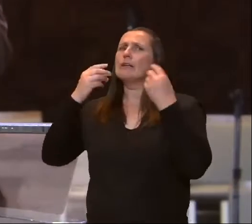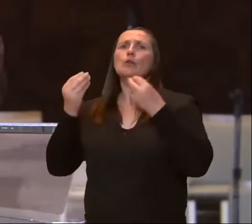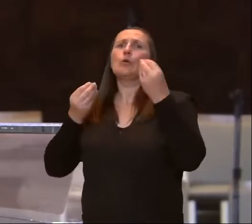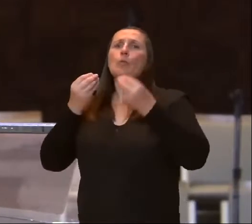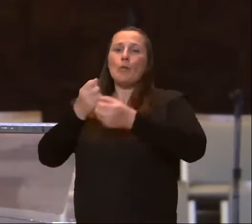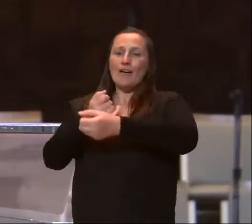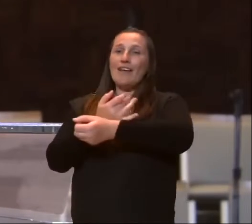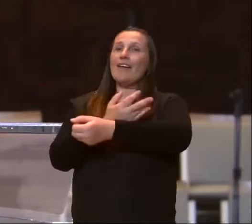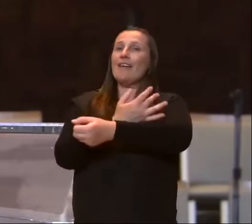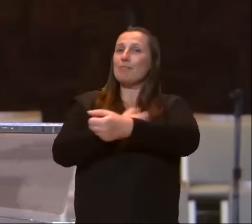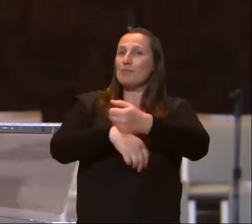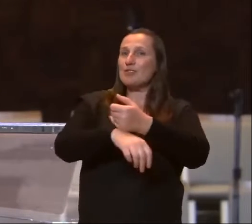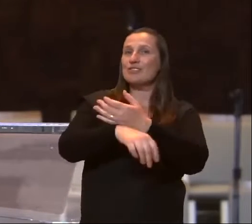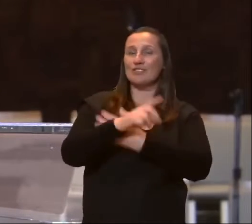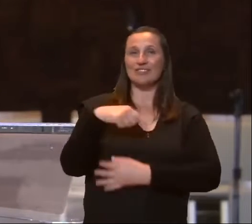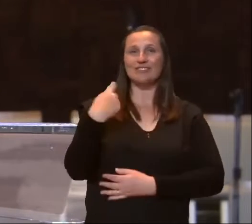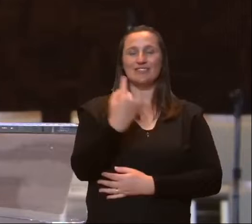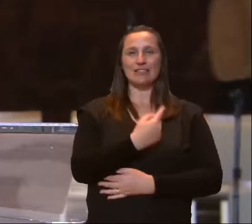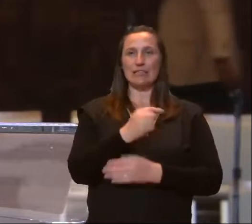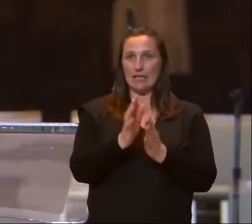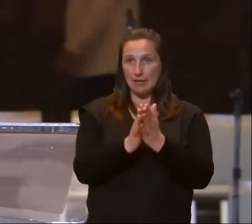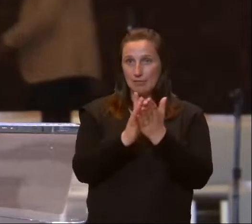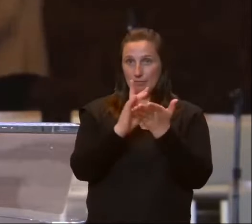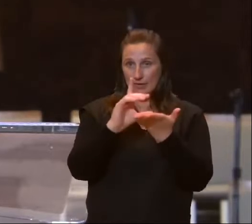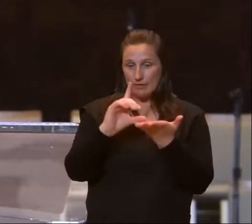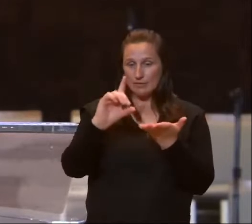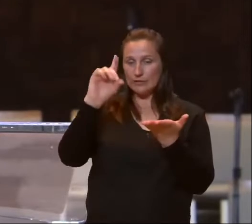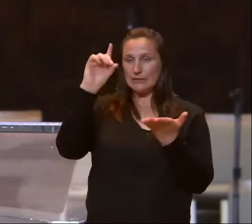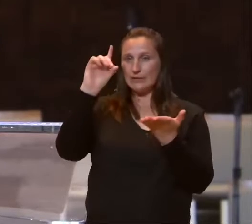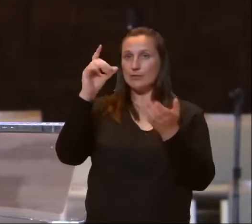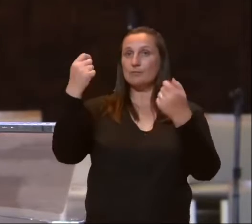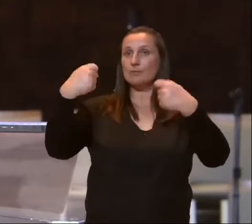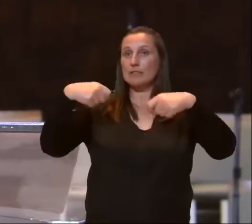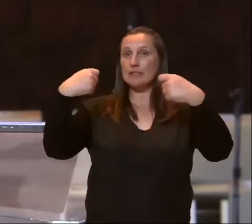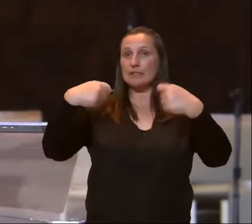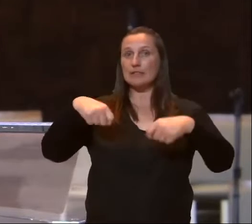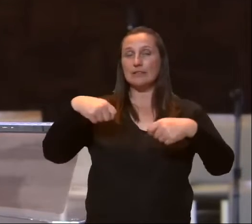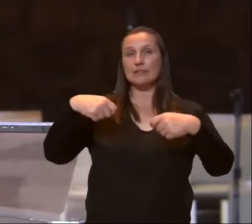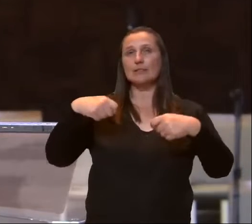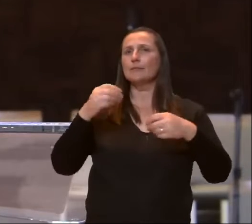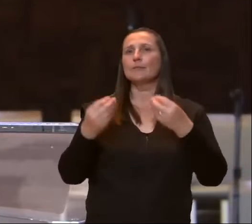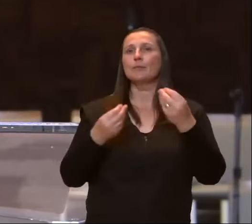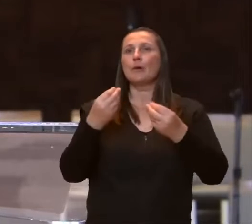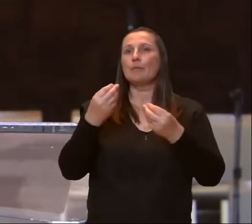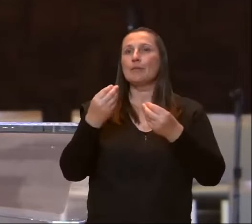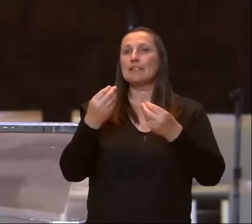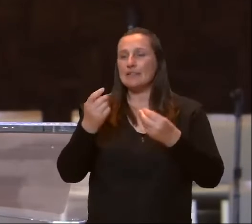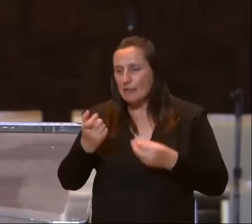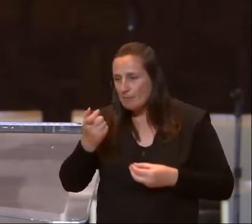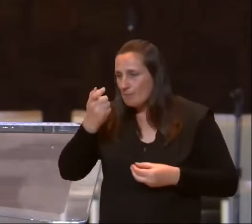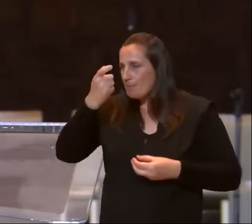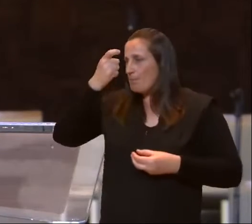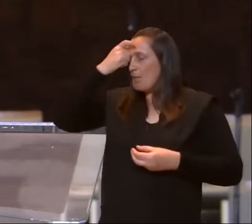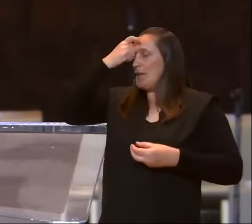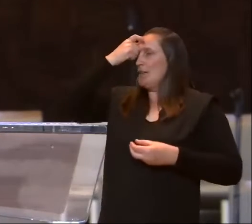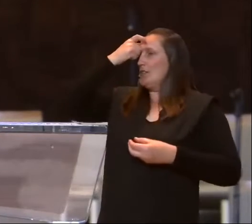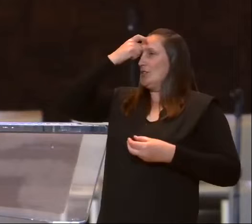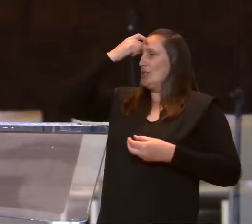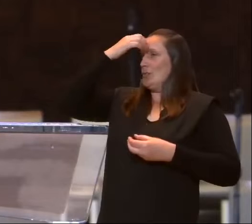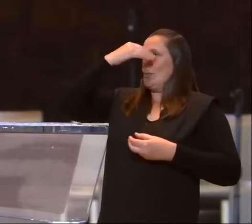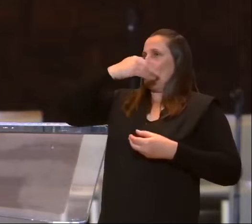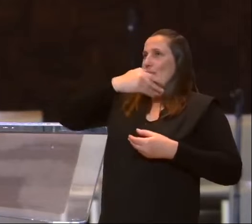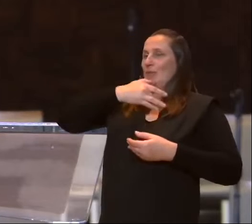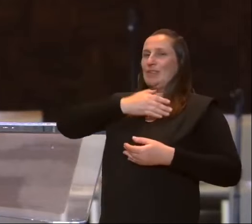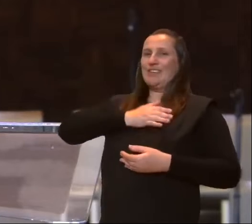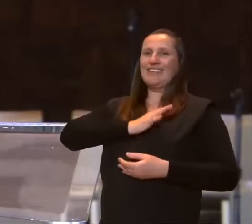nossas emoções. A palavra de Deus, ela precisa, sim, a pregação hoje, a minha oração é que ela chegue na tua mente e desça para o coração,